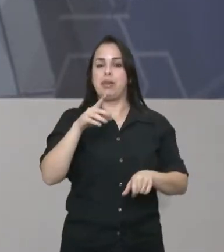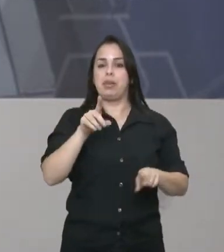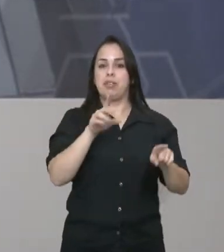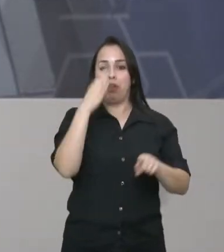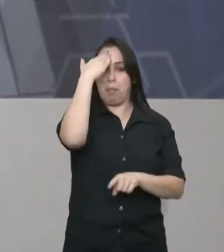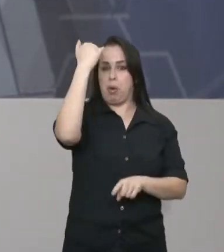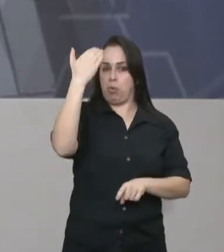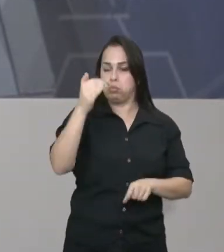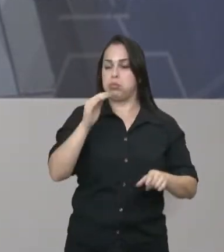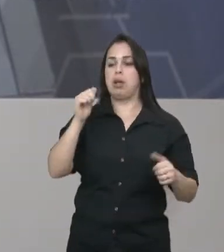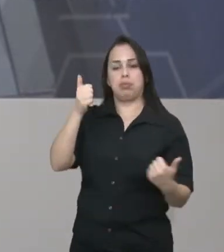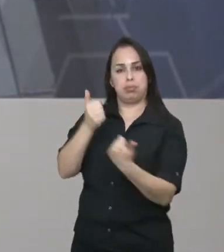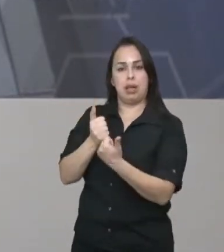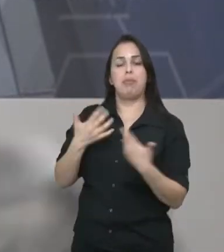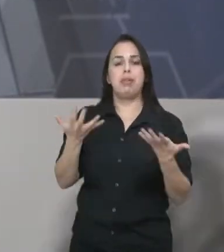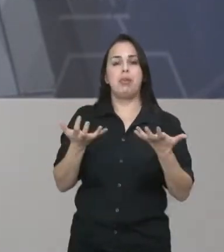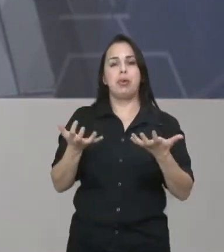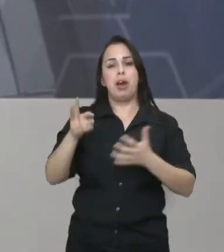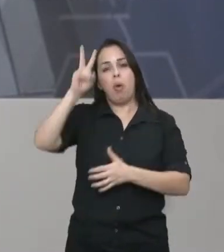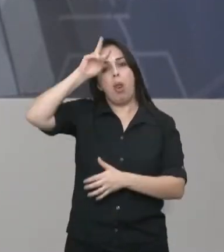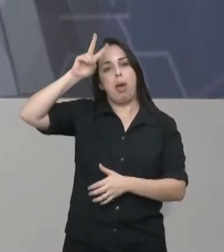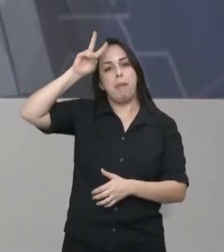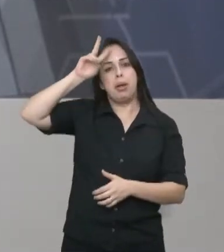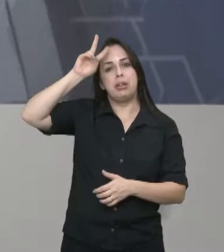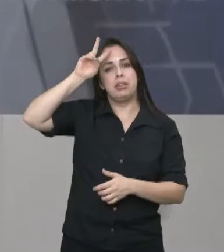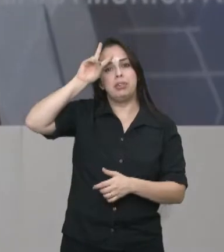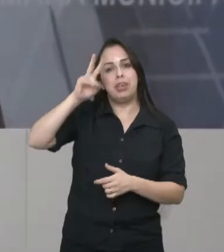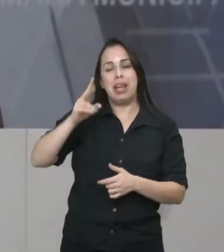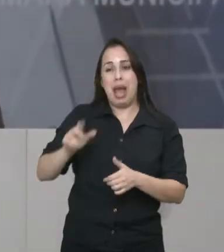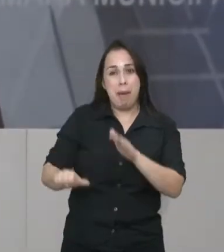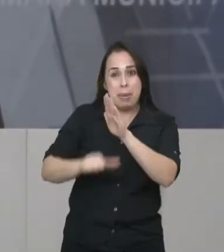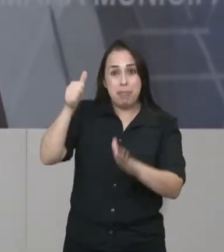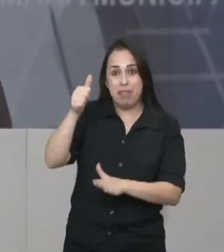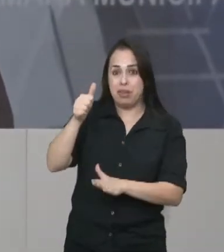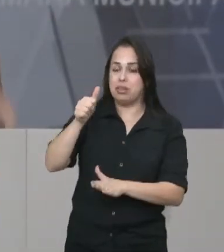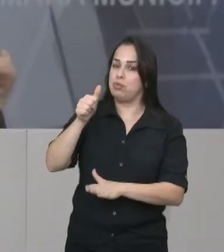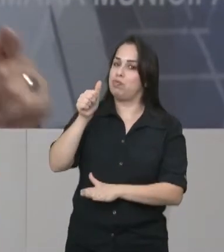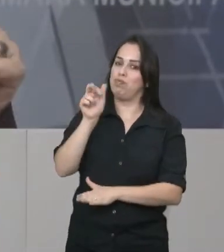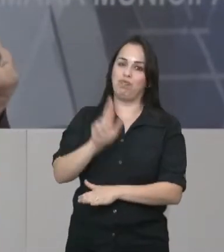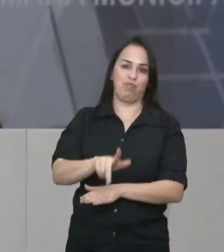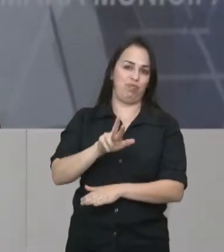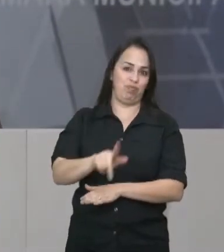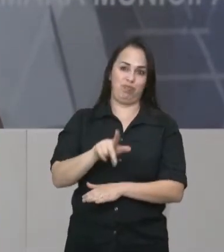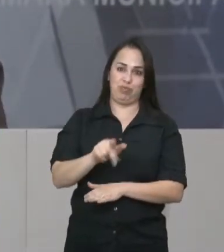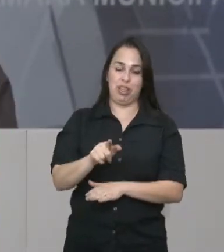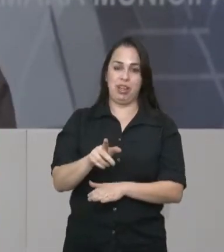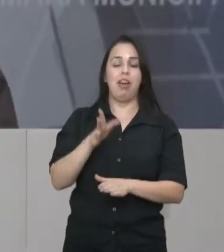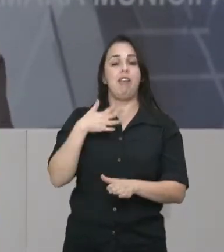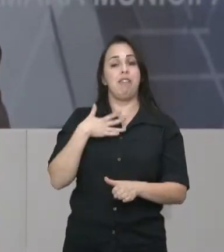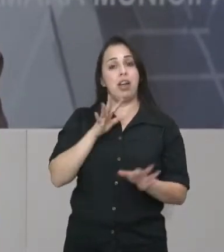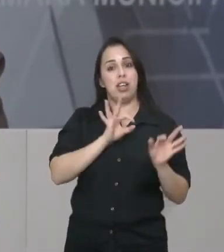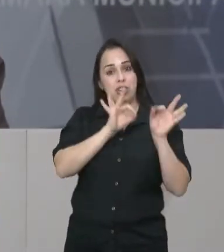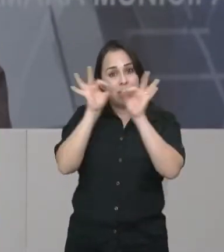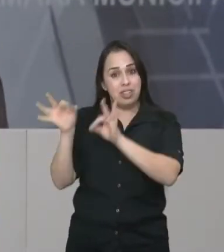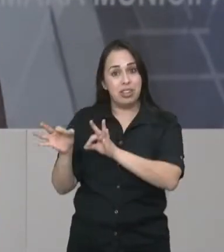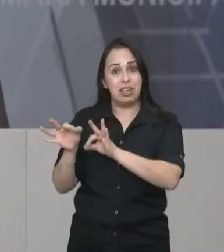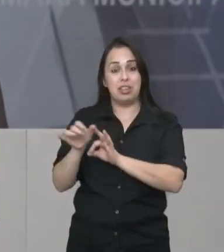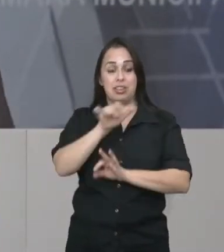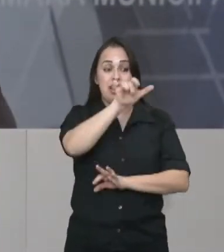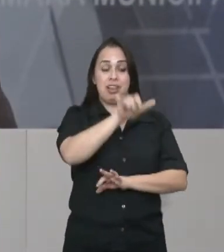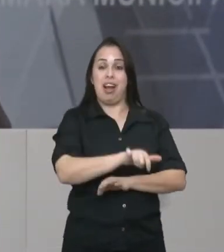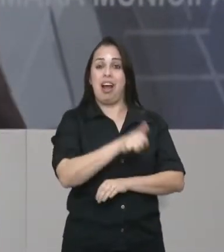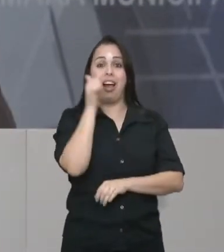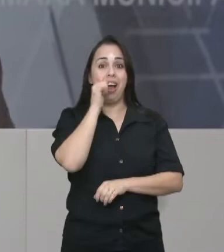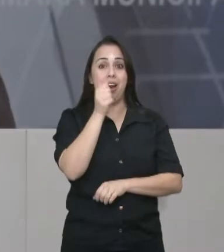da sociedade. Mas eu quero aqui relembrar que não é a primeira vez. Veja o que ele fez com a nossa